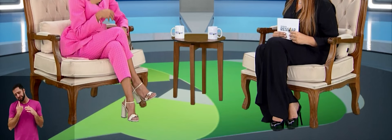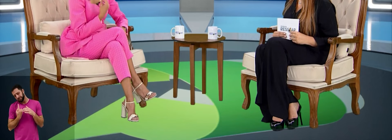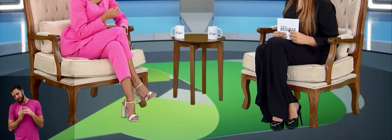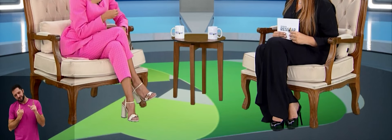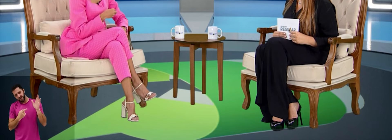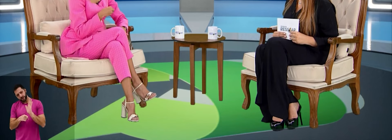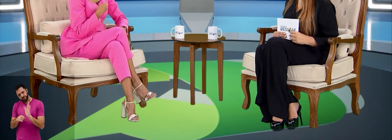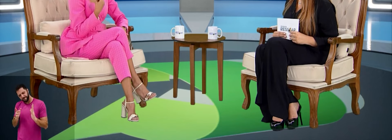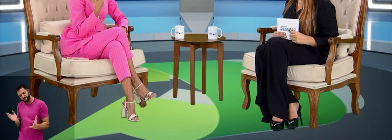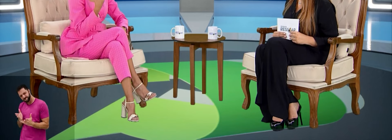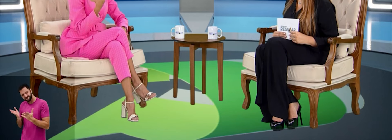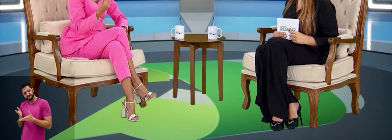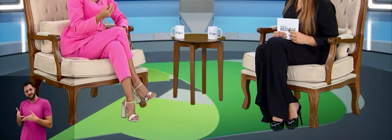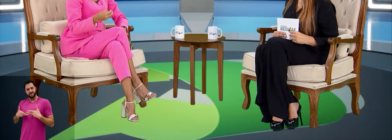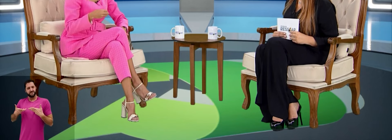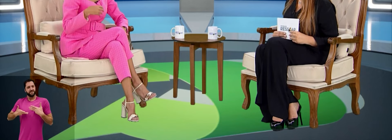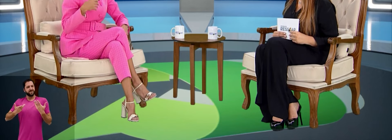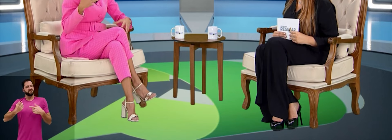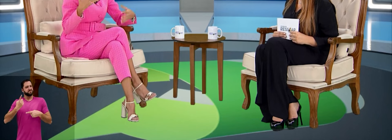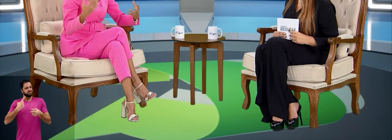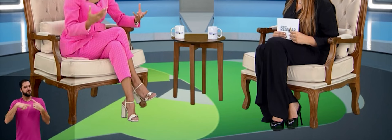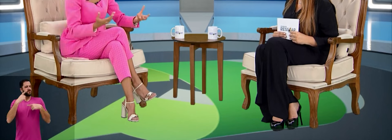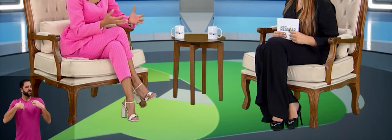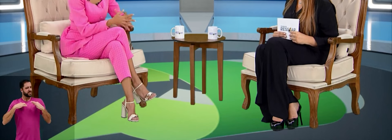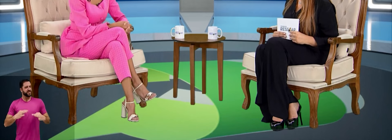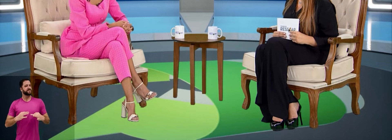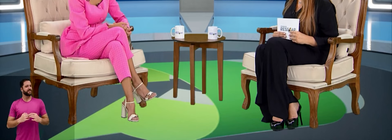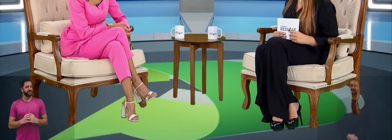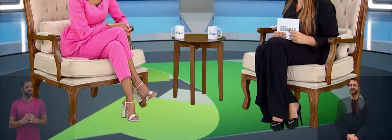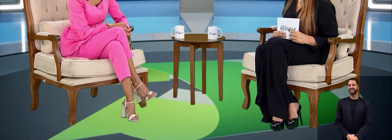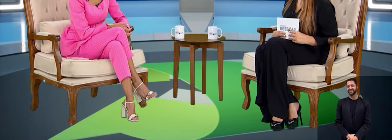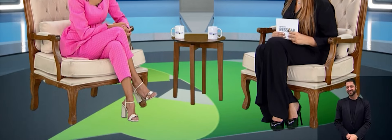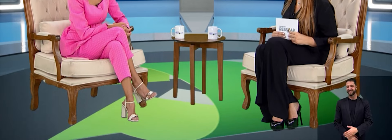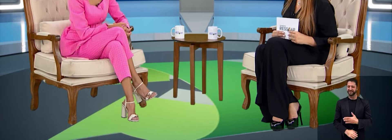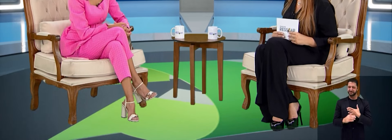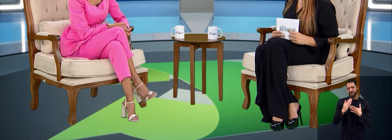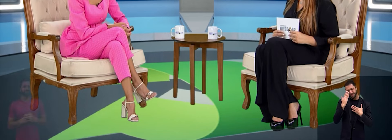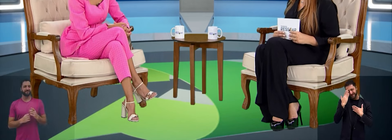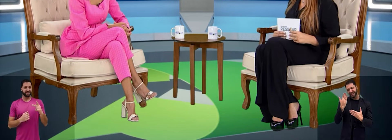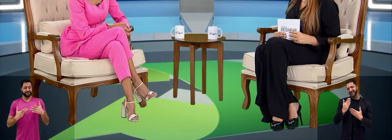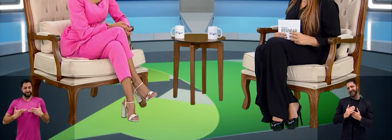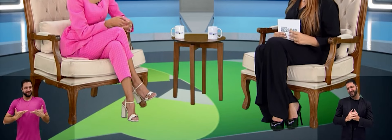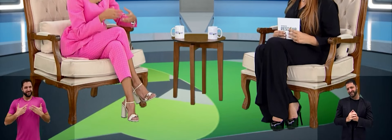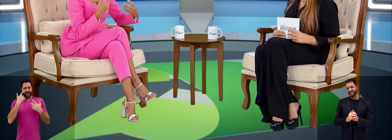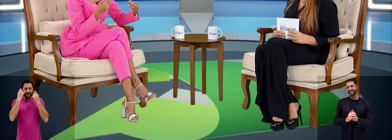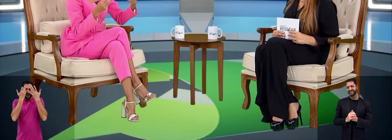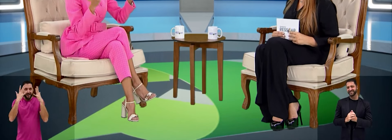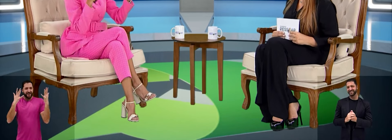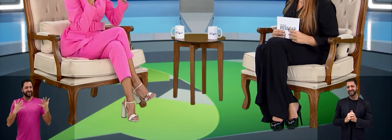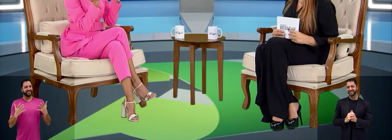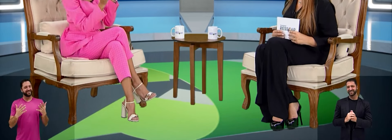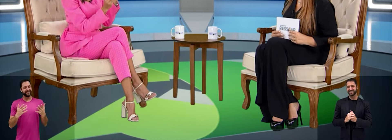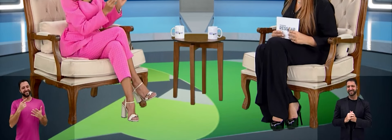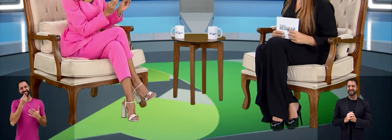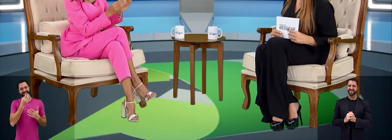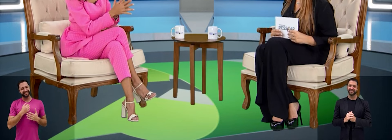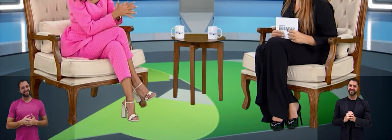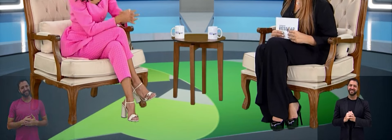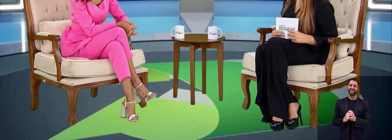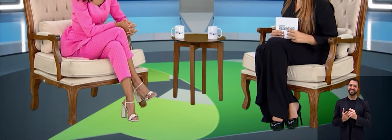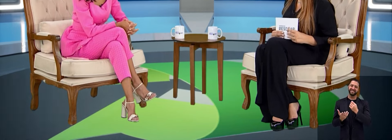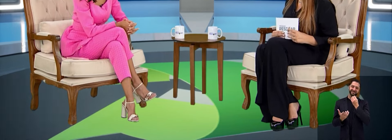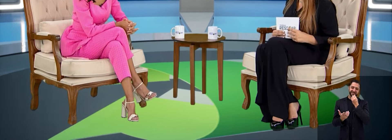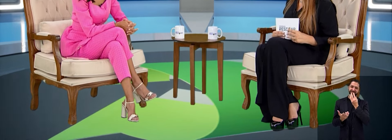E eu acho muito bonito esse seu desejo, sabe, de fazer isso pelas pessoas. Ai, obrigada. O entusiasmo, o brilho no olho,